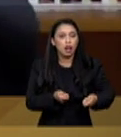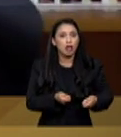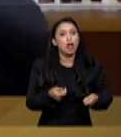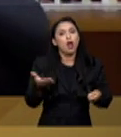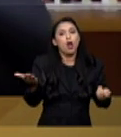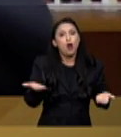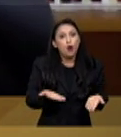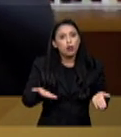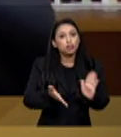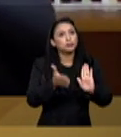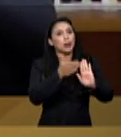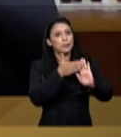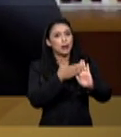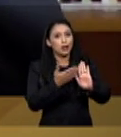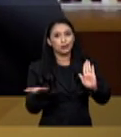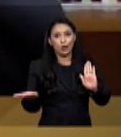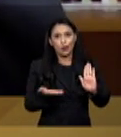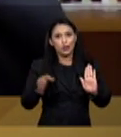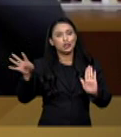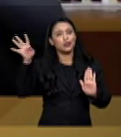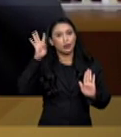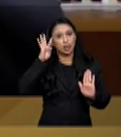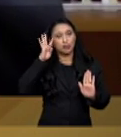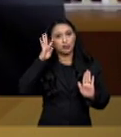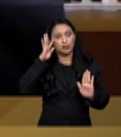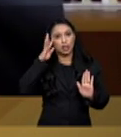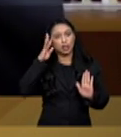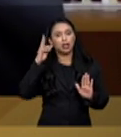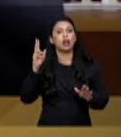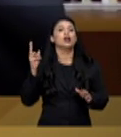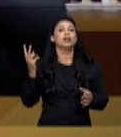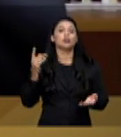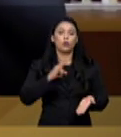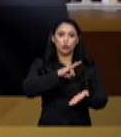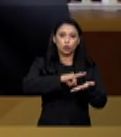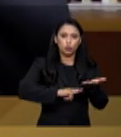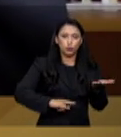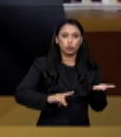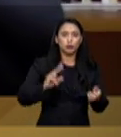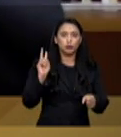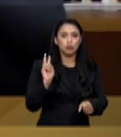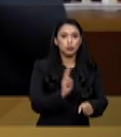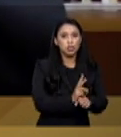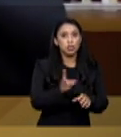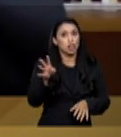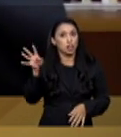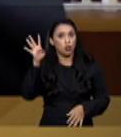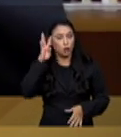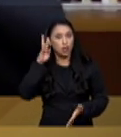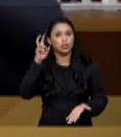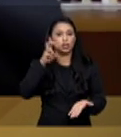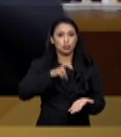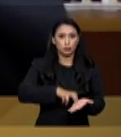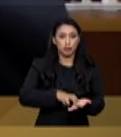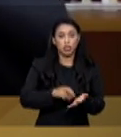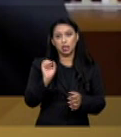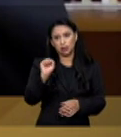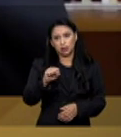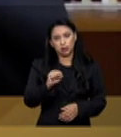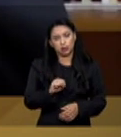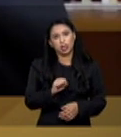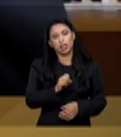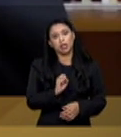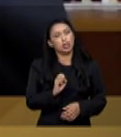de quarta-feira. E eu liberaria a liminar na própria quarta pela manhã para que fosse confirmada ou não